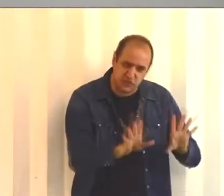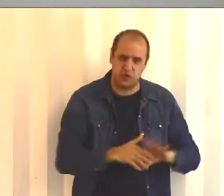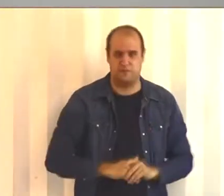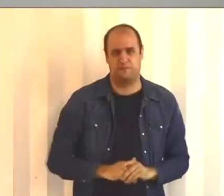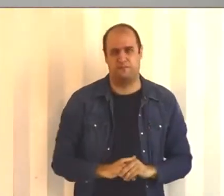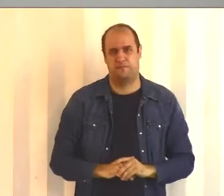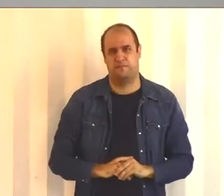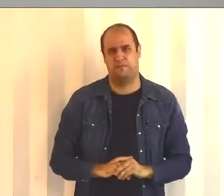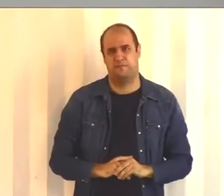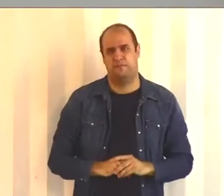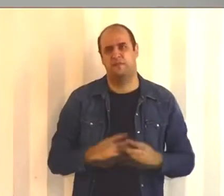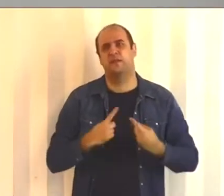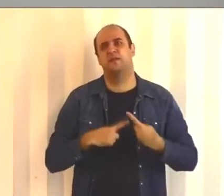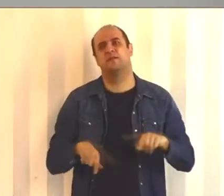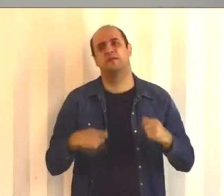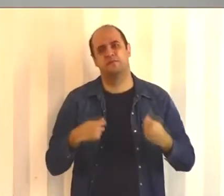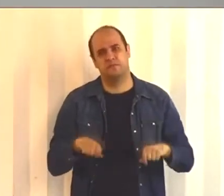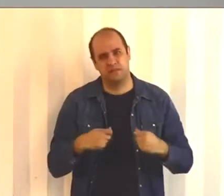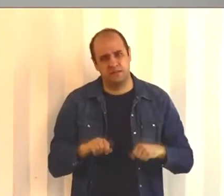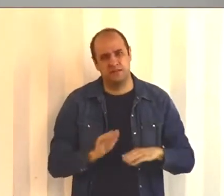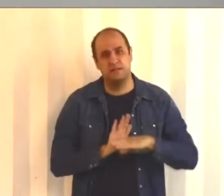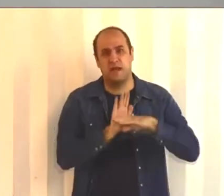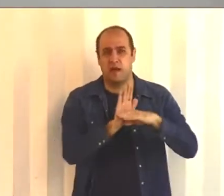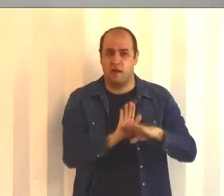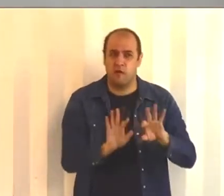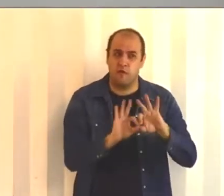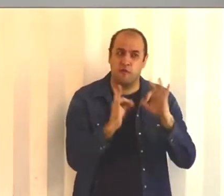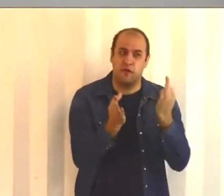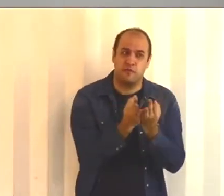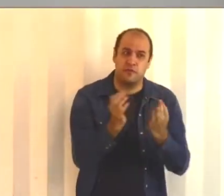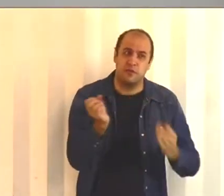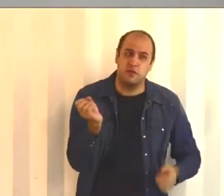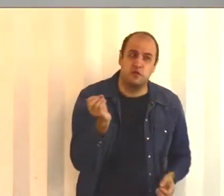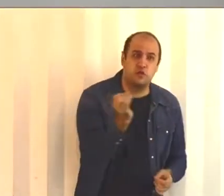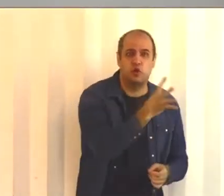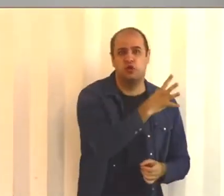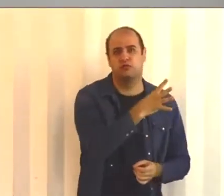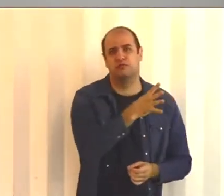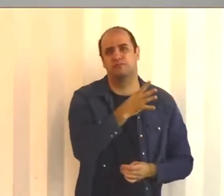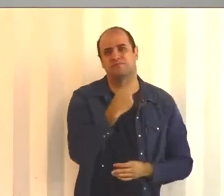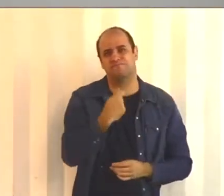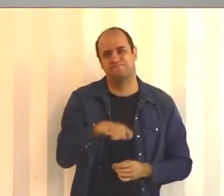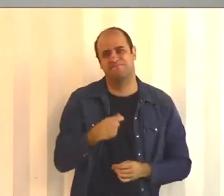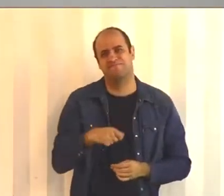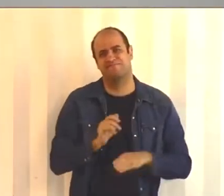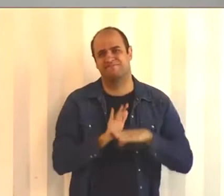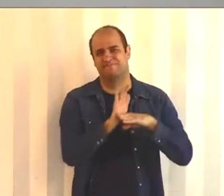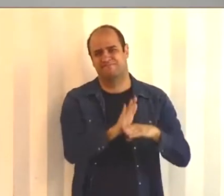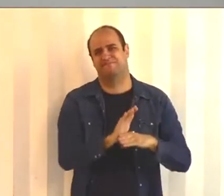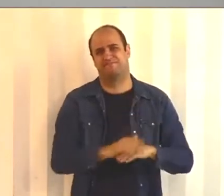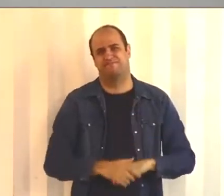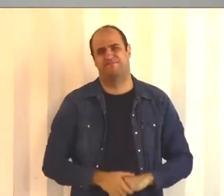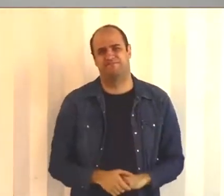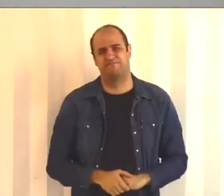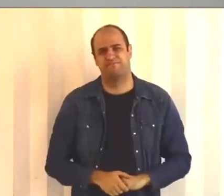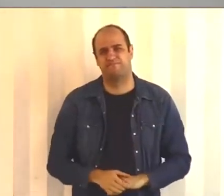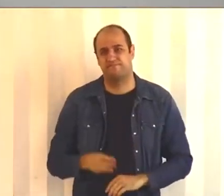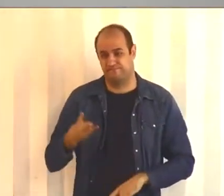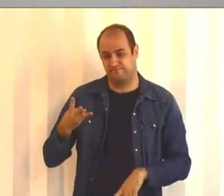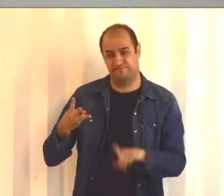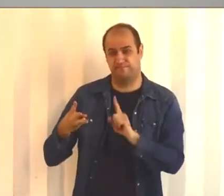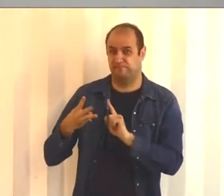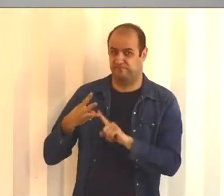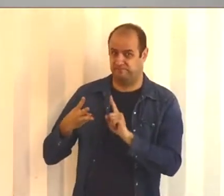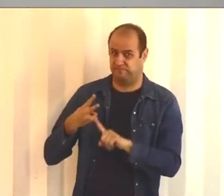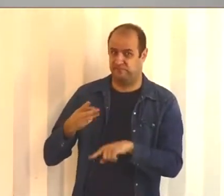pais precisam contribuir para a família, para a nova família dos filhos. A terceira coisa, porque eu estou